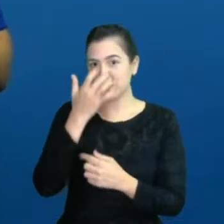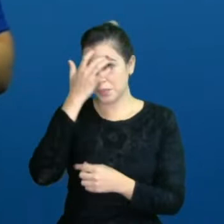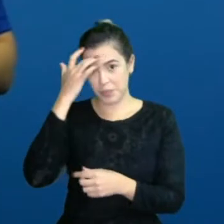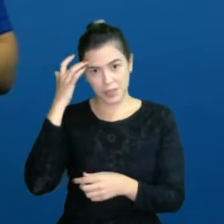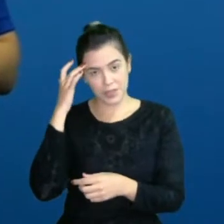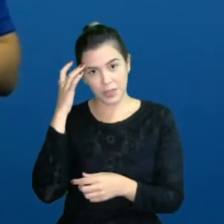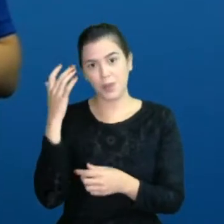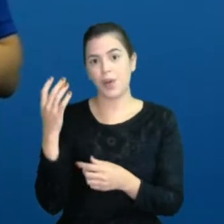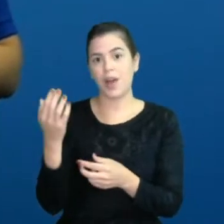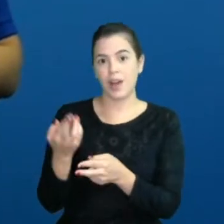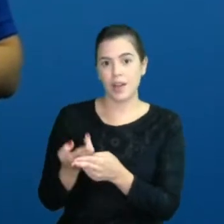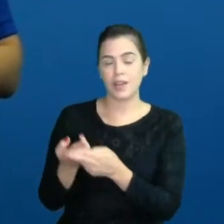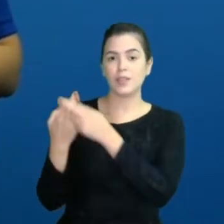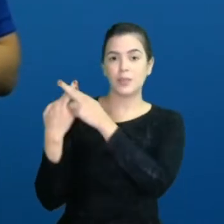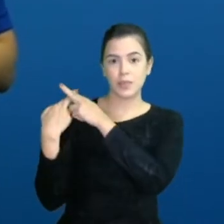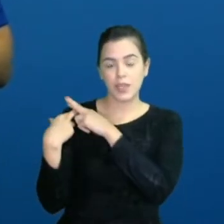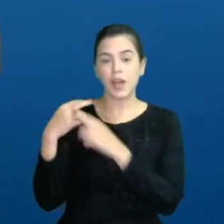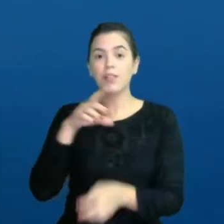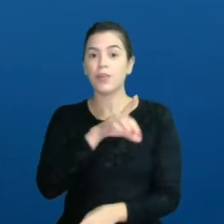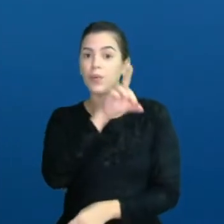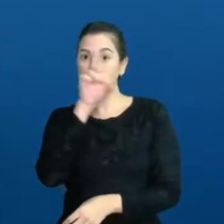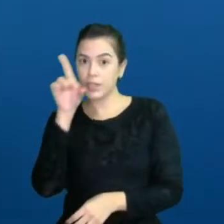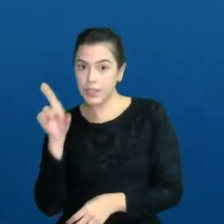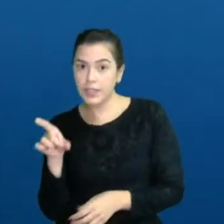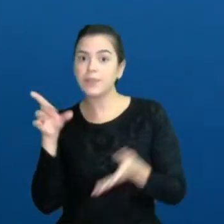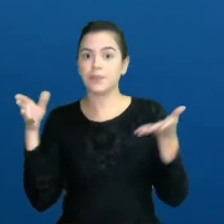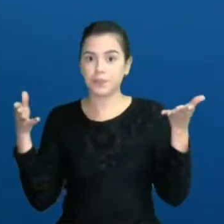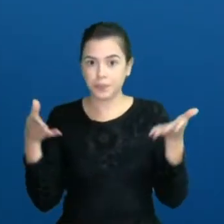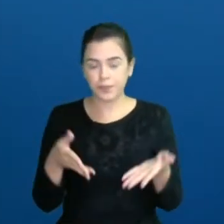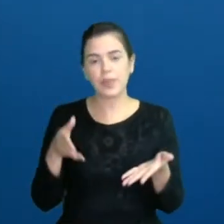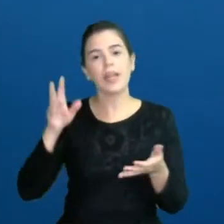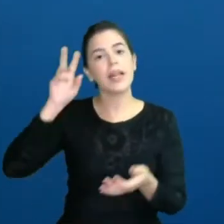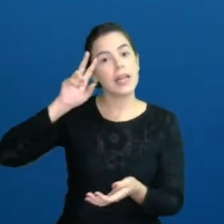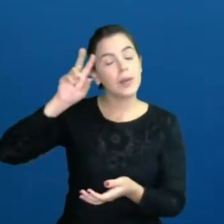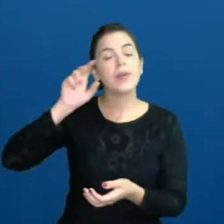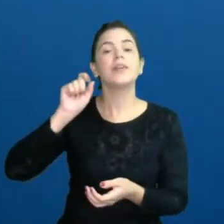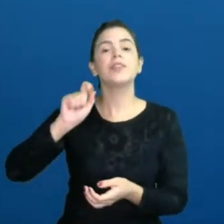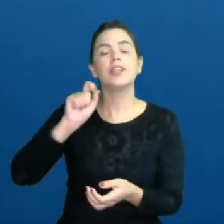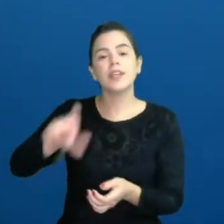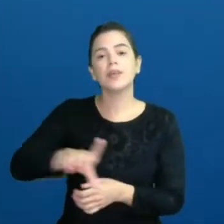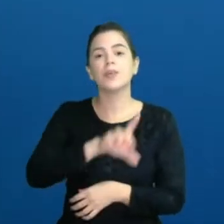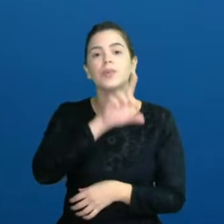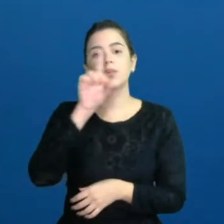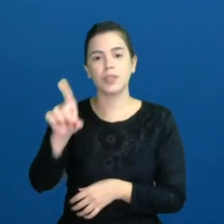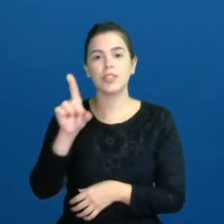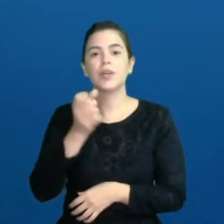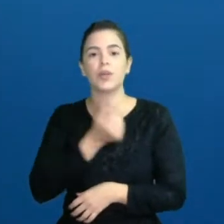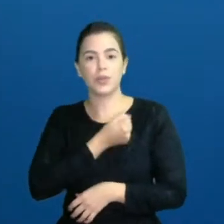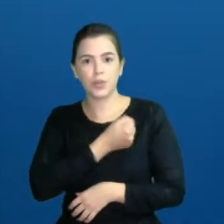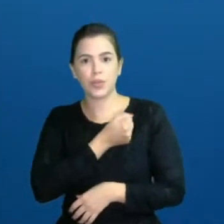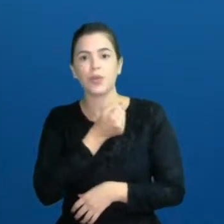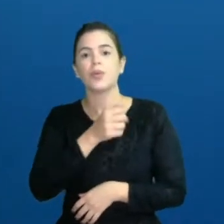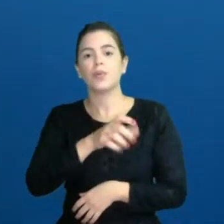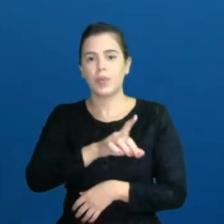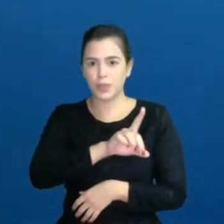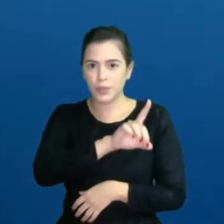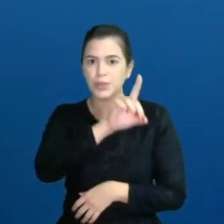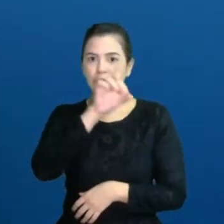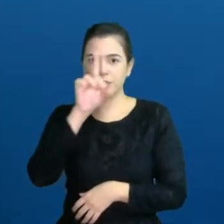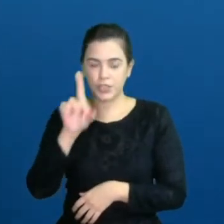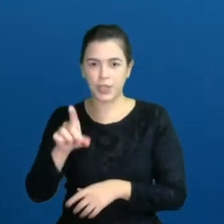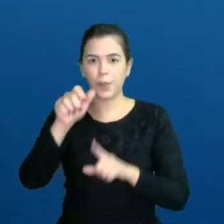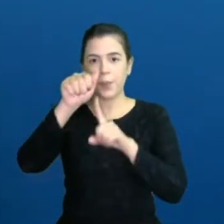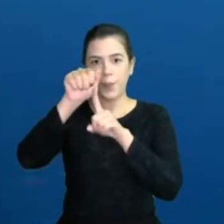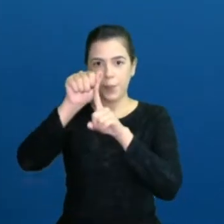e escrever a data, não é? Lembrando que na data nós colocamos o número do dia,